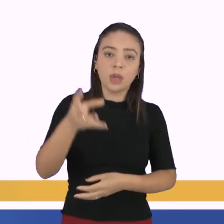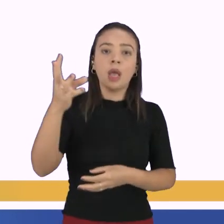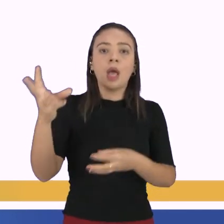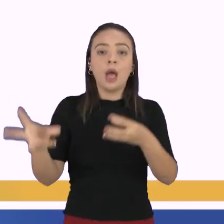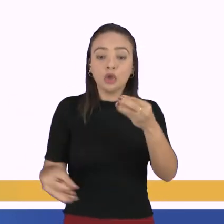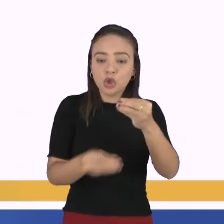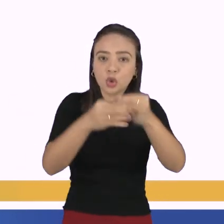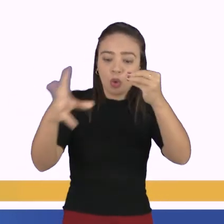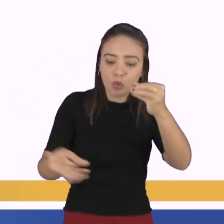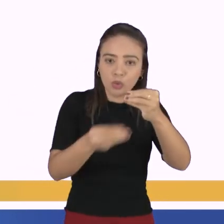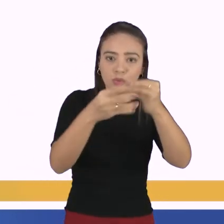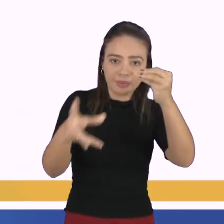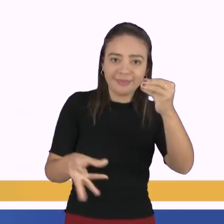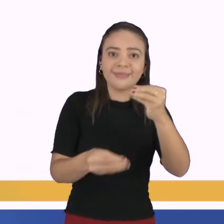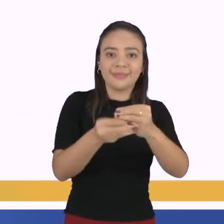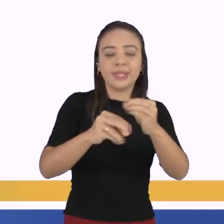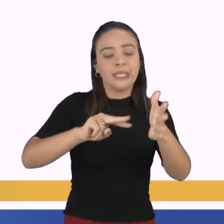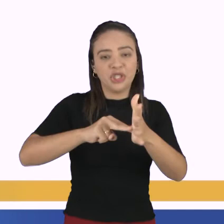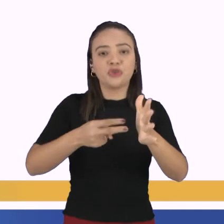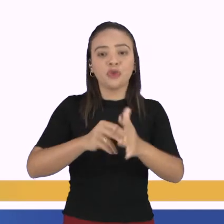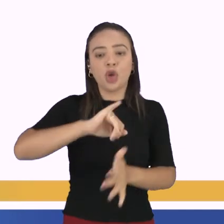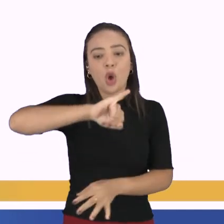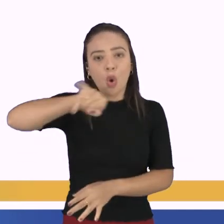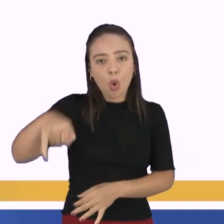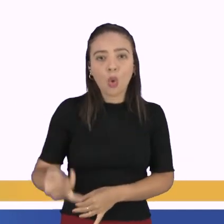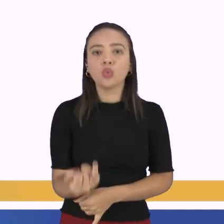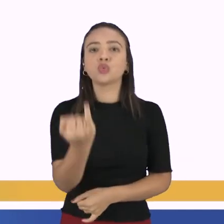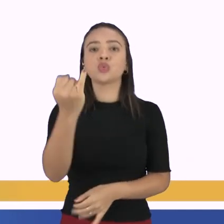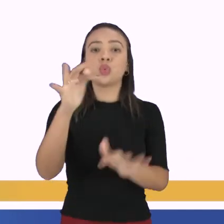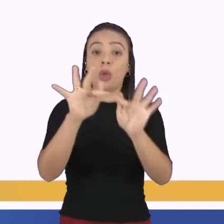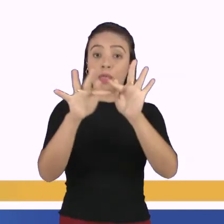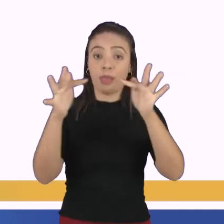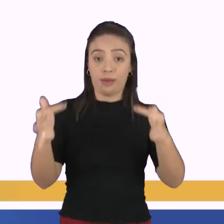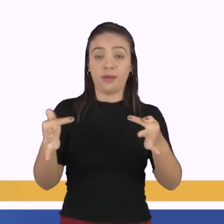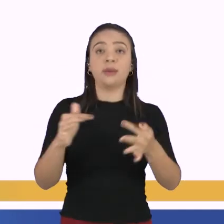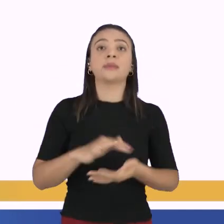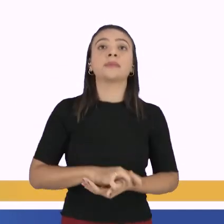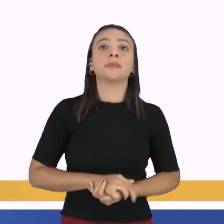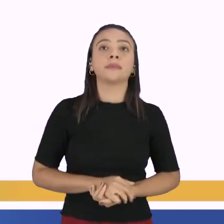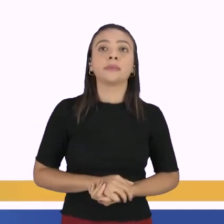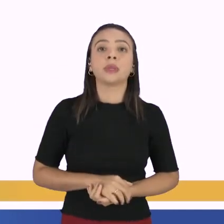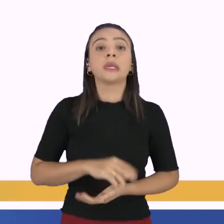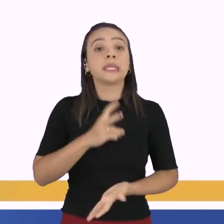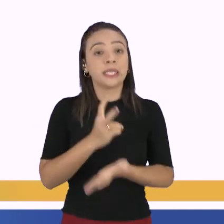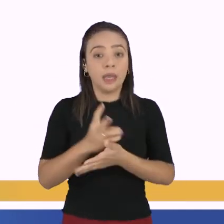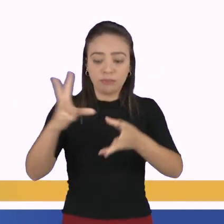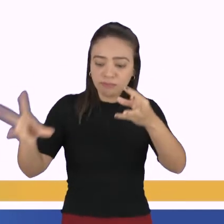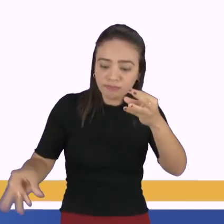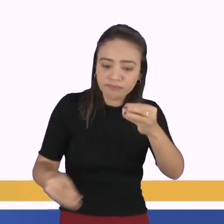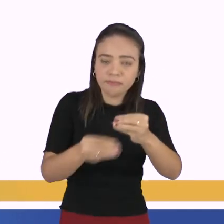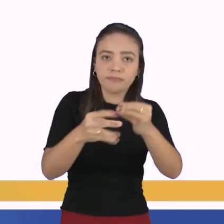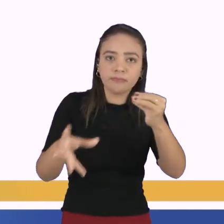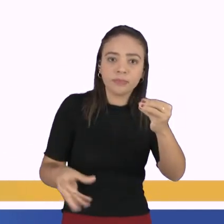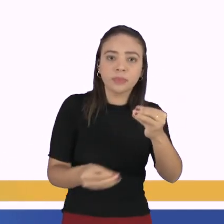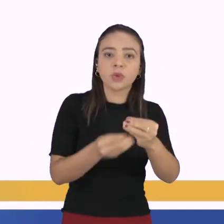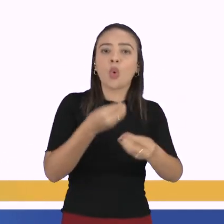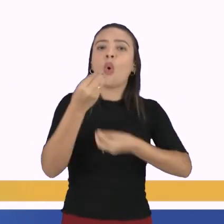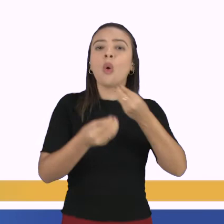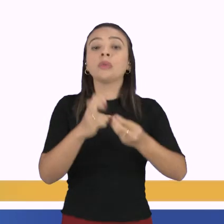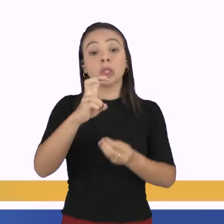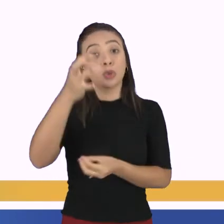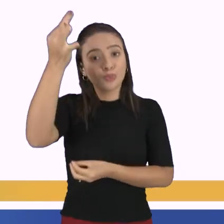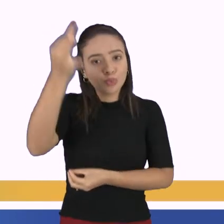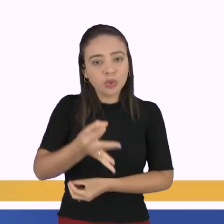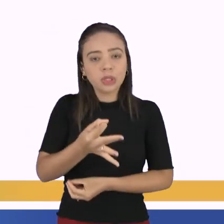Isso aí, gente, é justamente a ideia do regime de juros simples. O valor desse incremento, né, constante é dado por